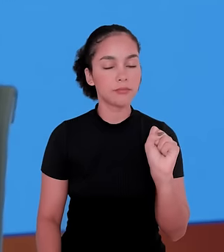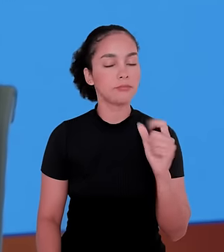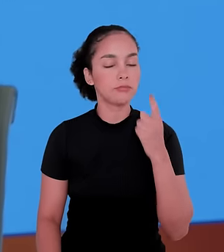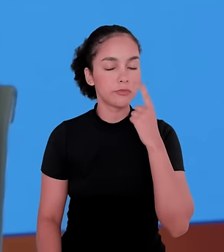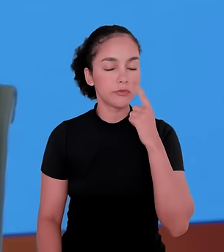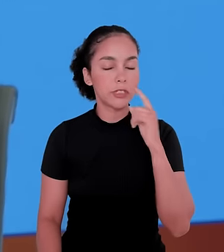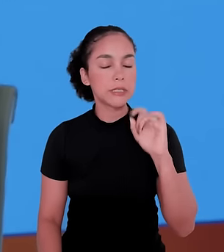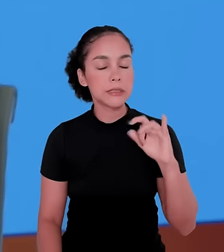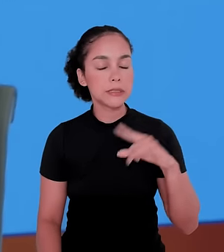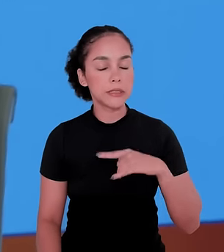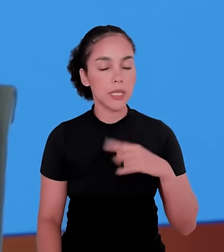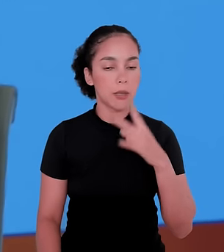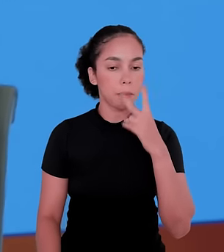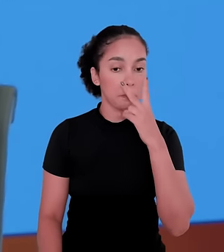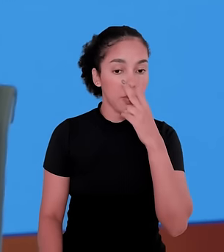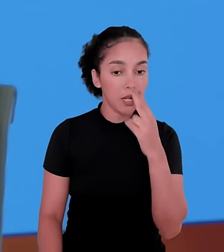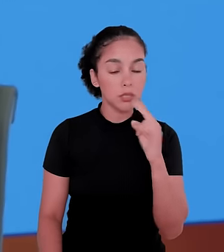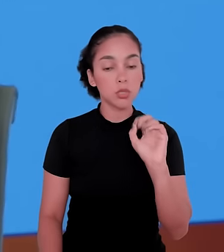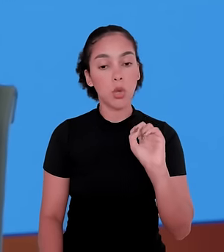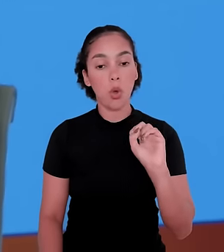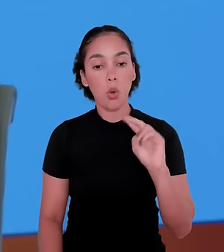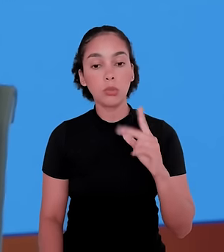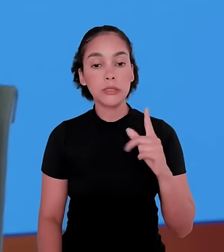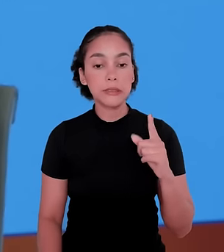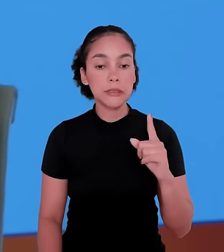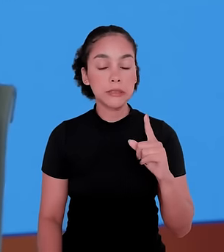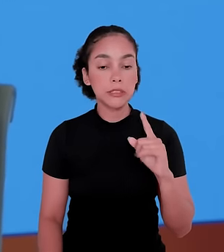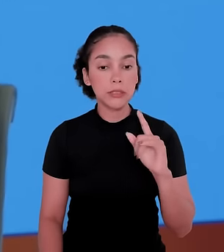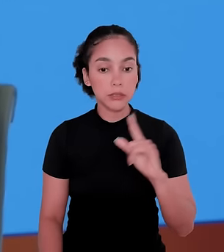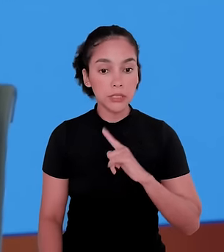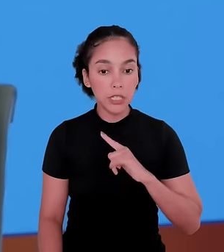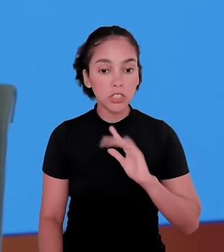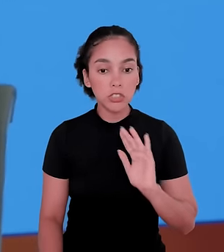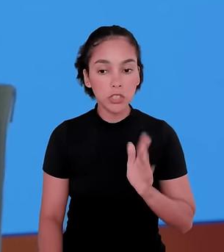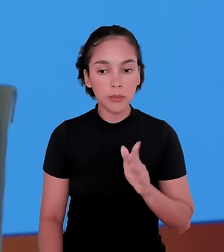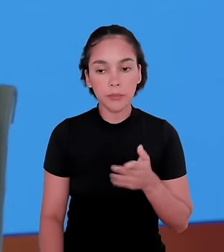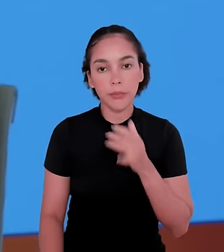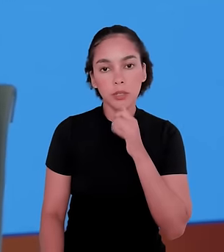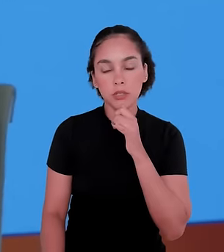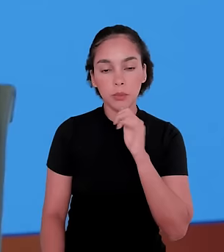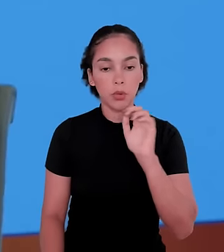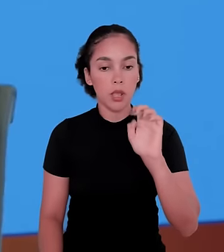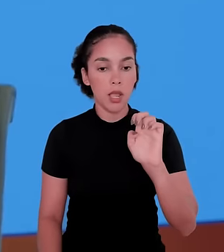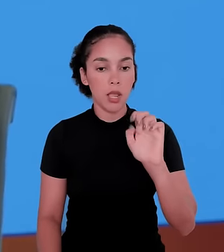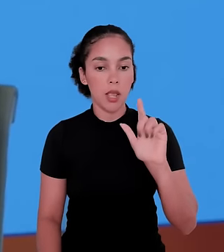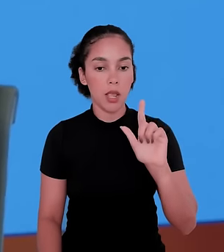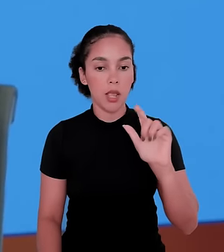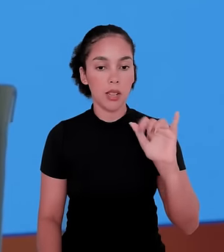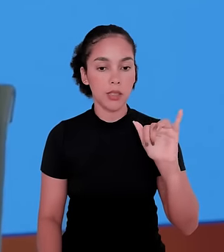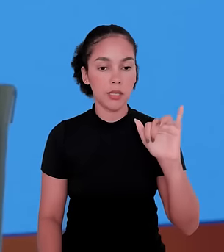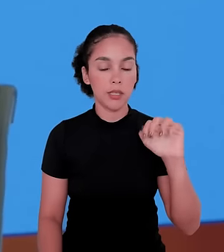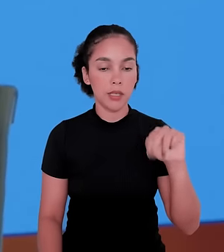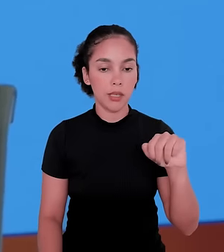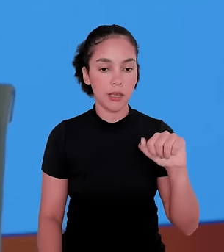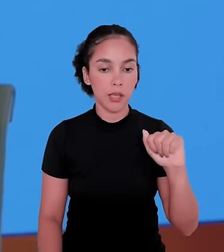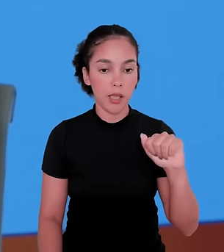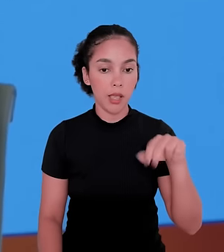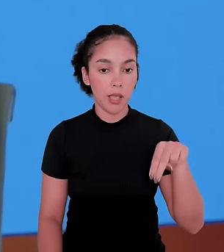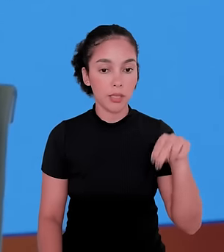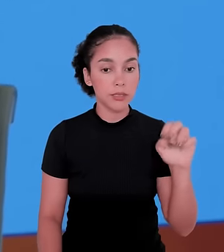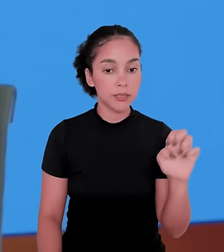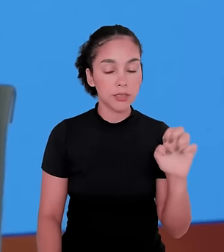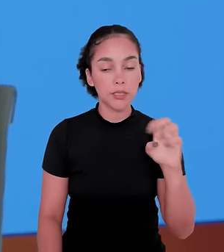parecido porque também se você tiver el Elian Modas Eliane modas e Elan Modas isso pode gerar